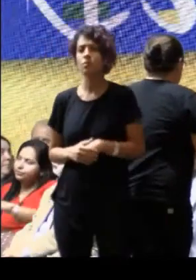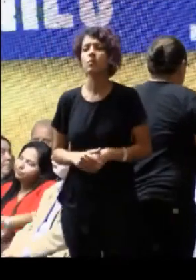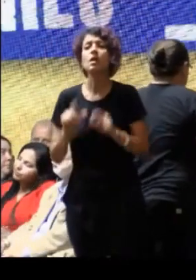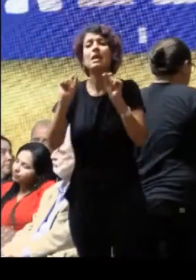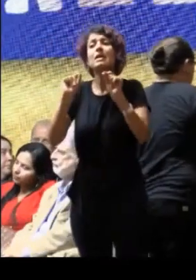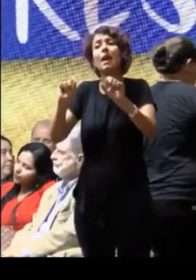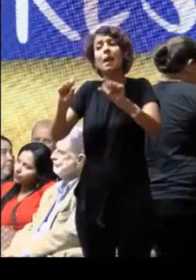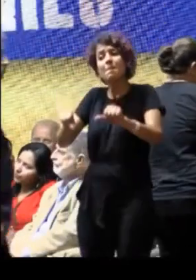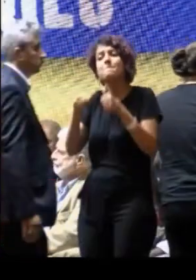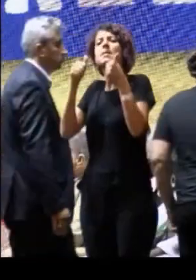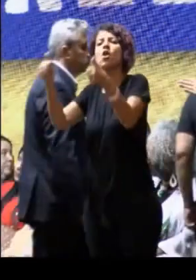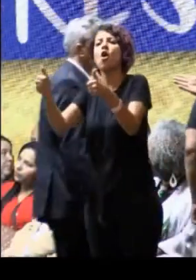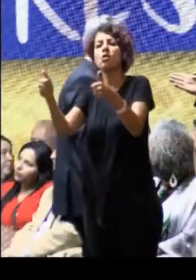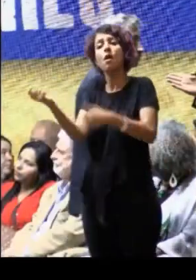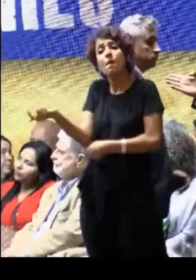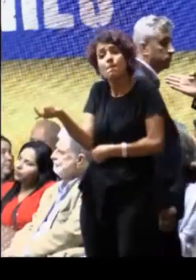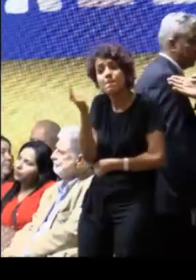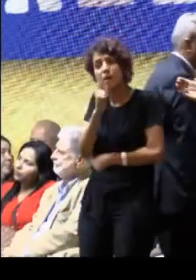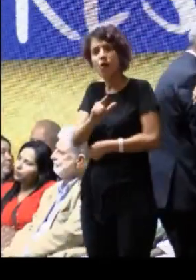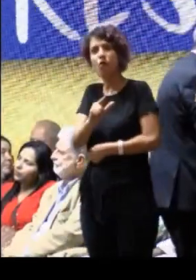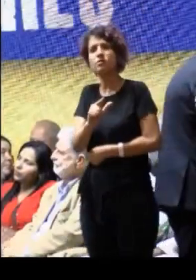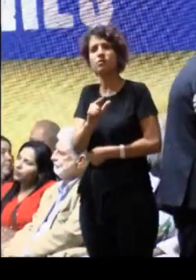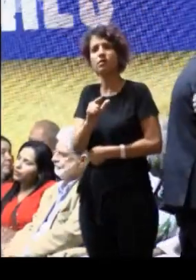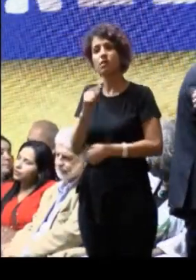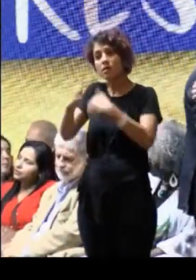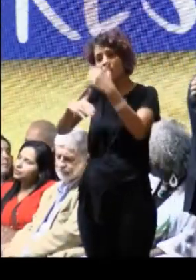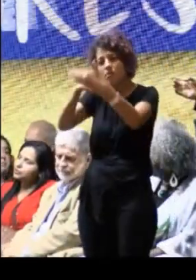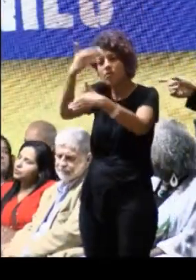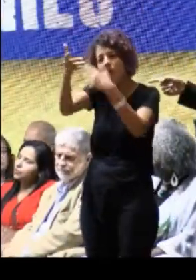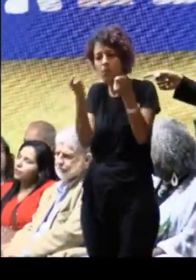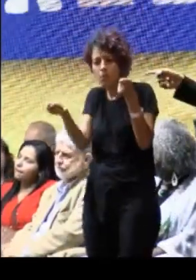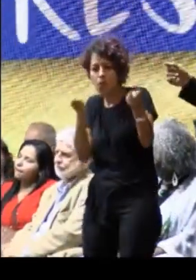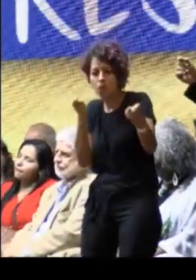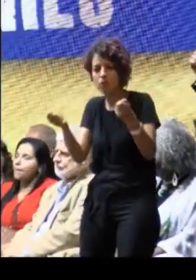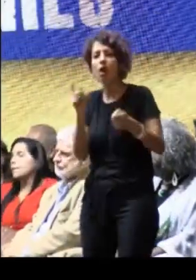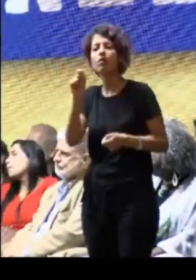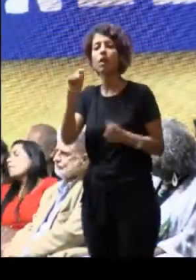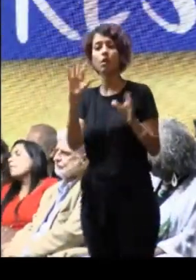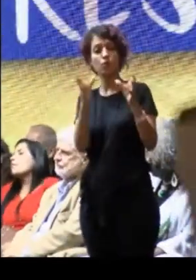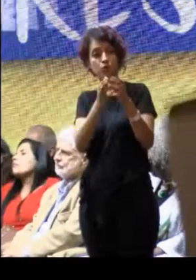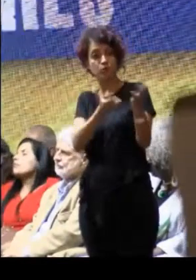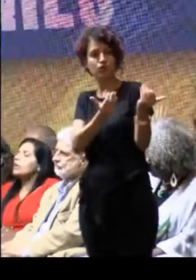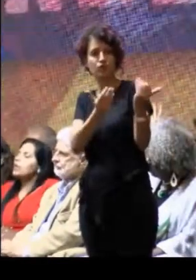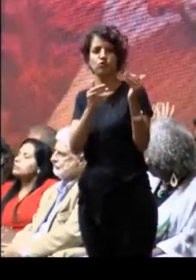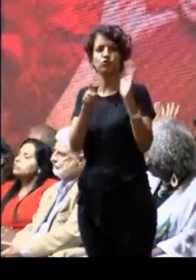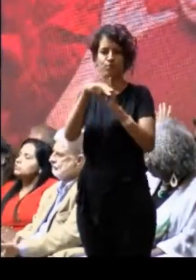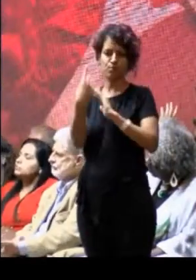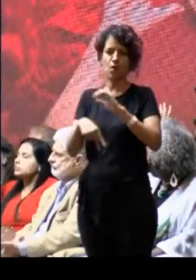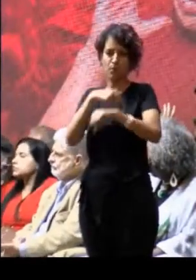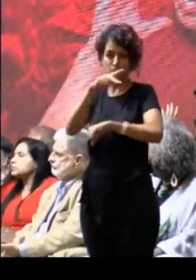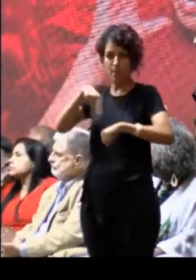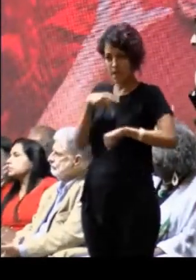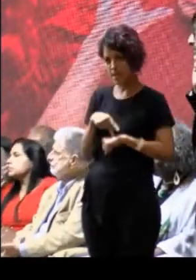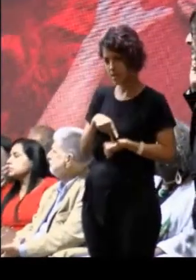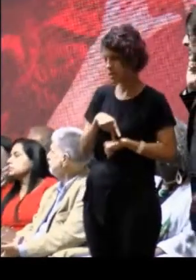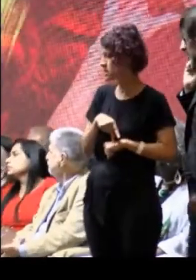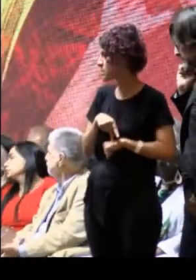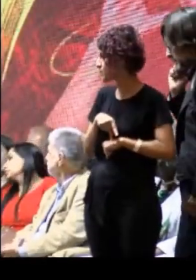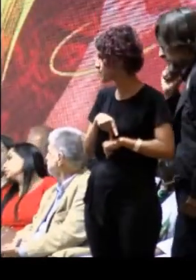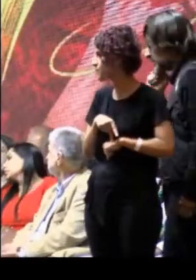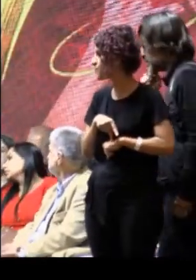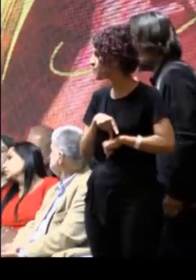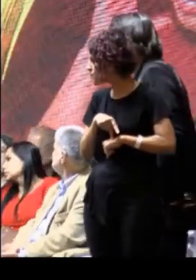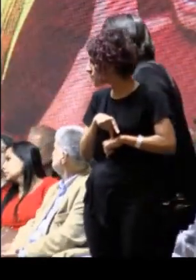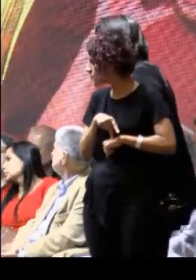tempo do que a juventude desse país. Porque essa juventude, seja ela branca, negra ou indígena,